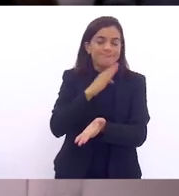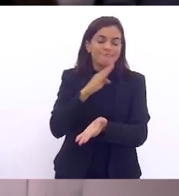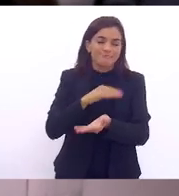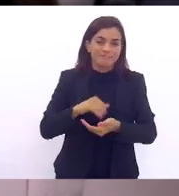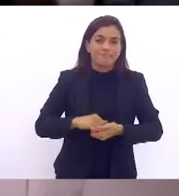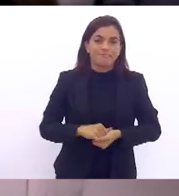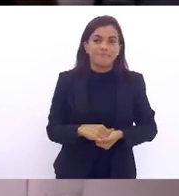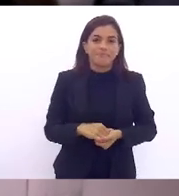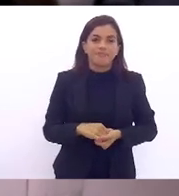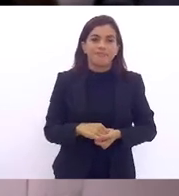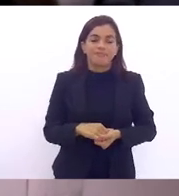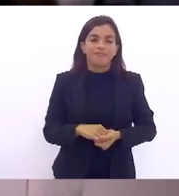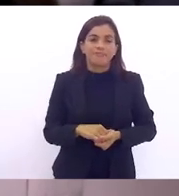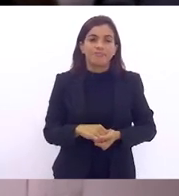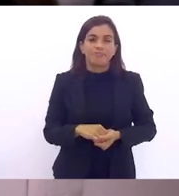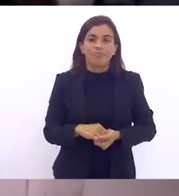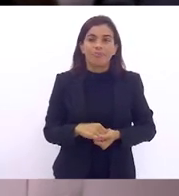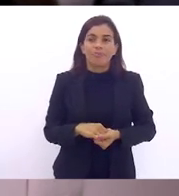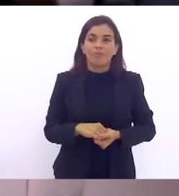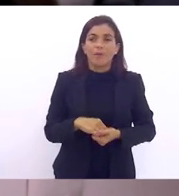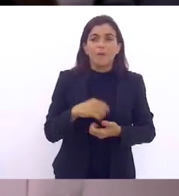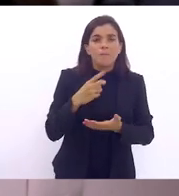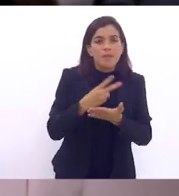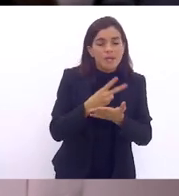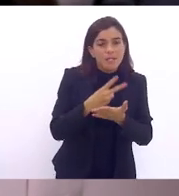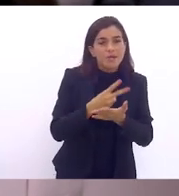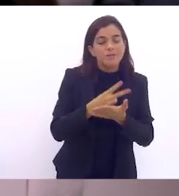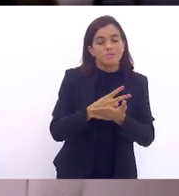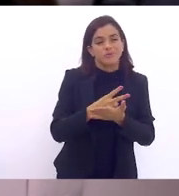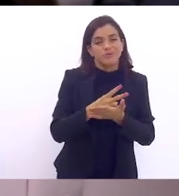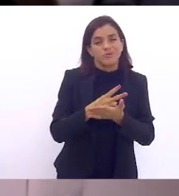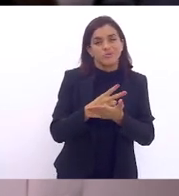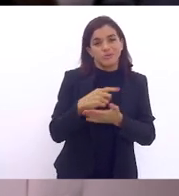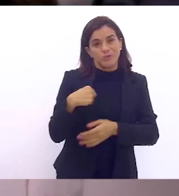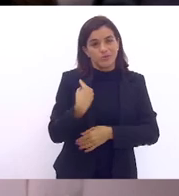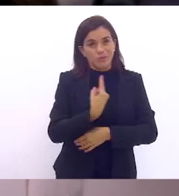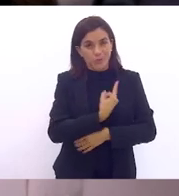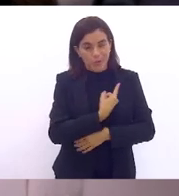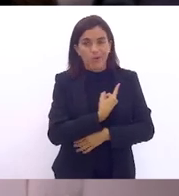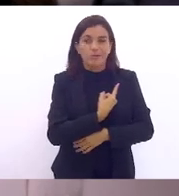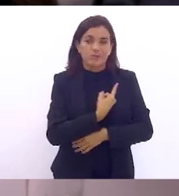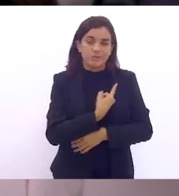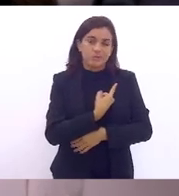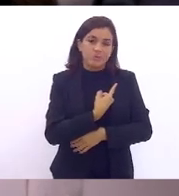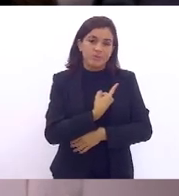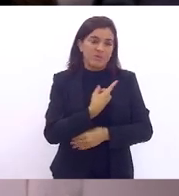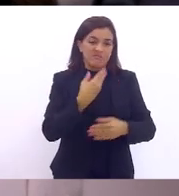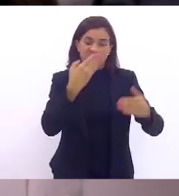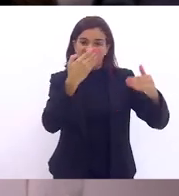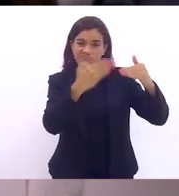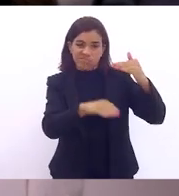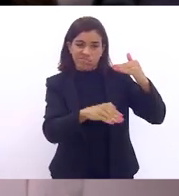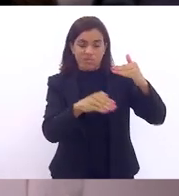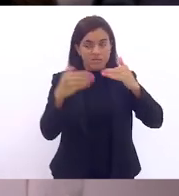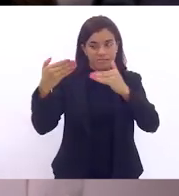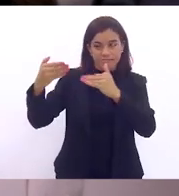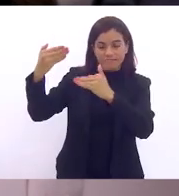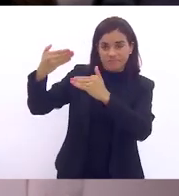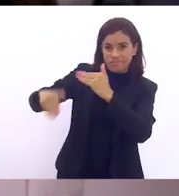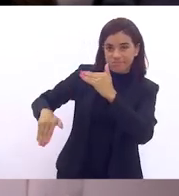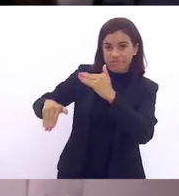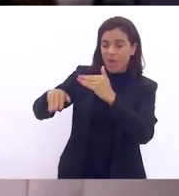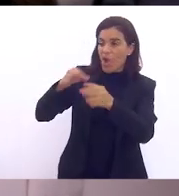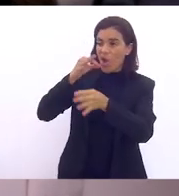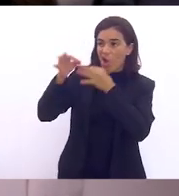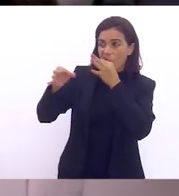absoluta então ainda que nós possamos aqui digo por mim discordar de determinados pontos